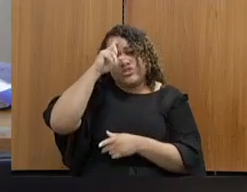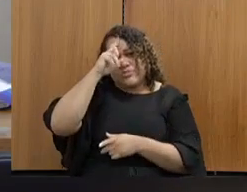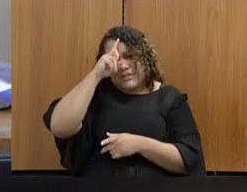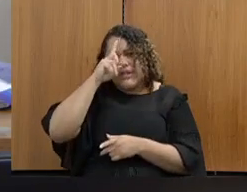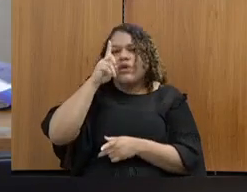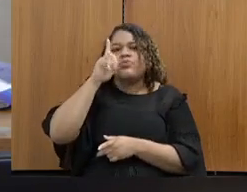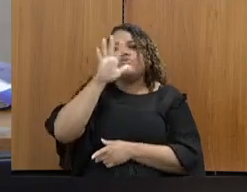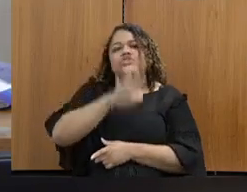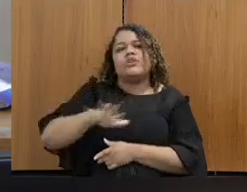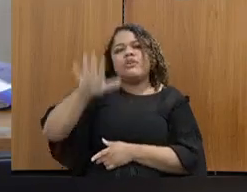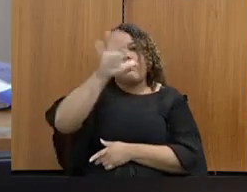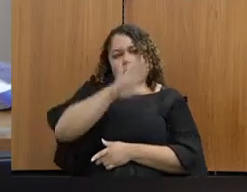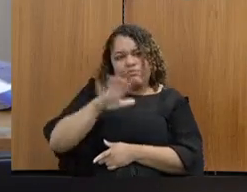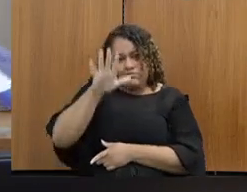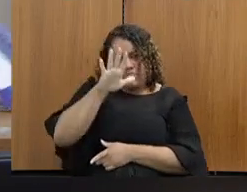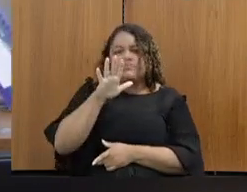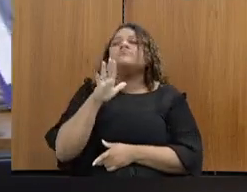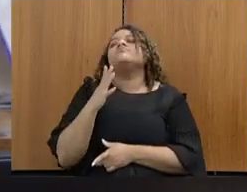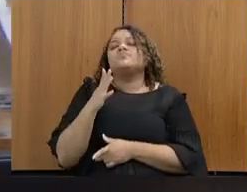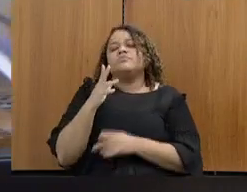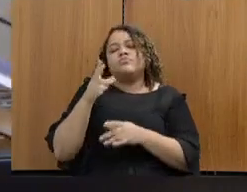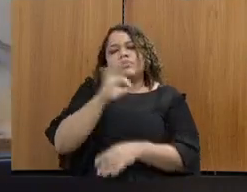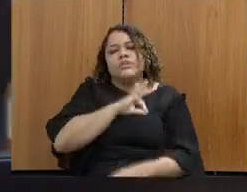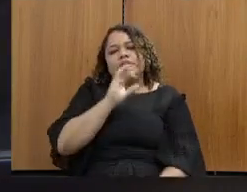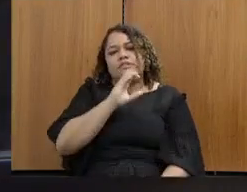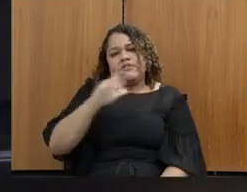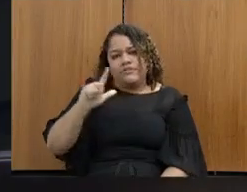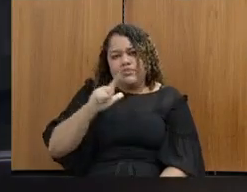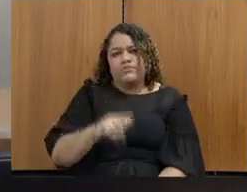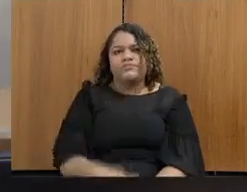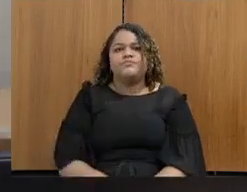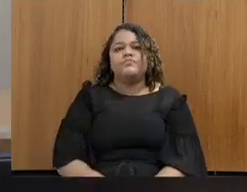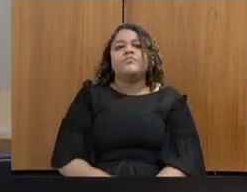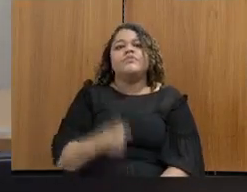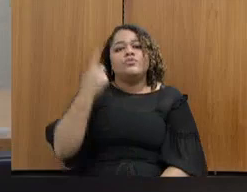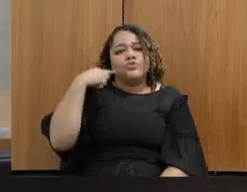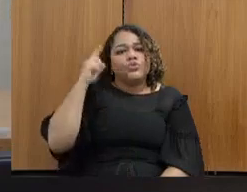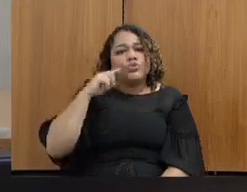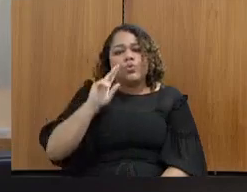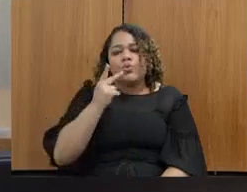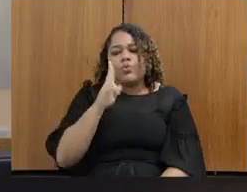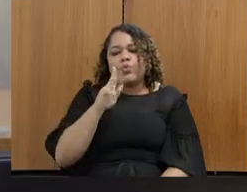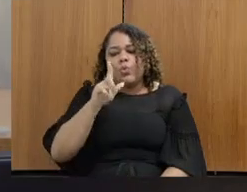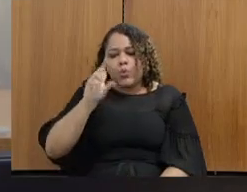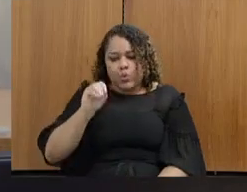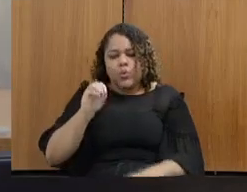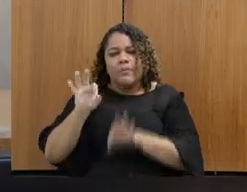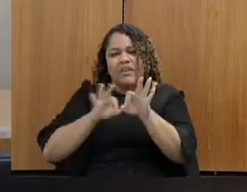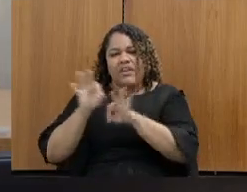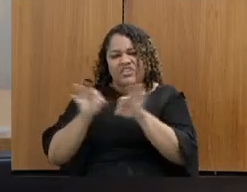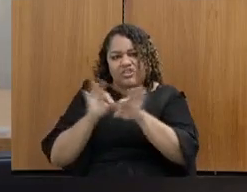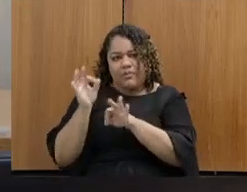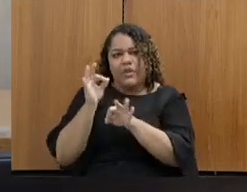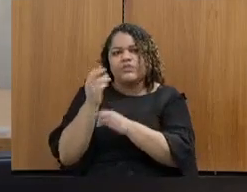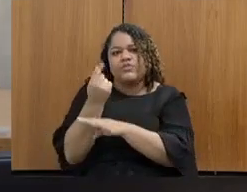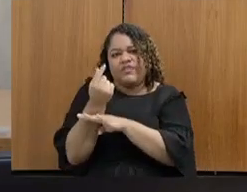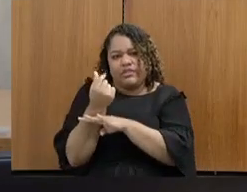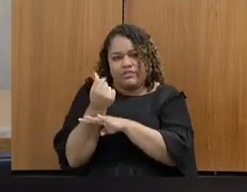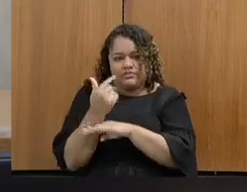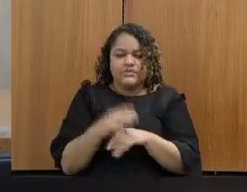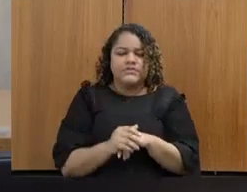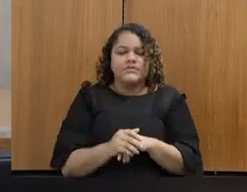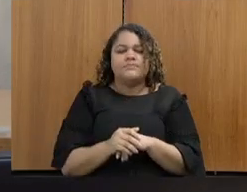Dr Hugo Silva superintendente planejamento gestão e Finanças Dr heloísio Fagundes Daniel